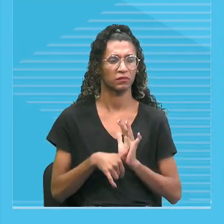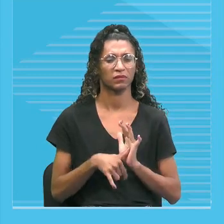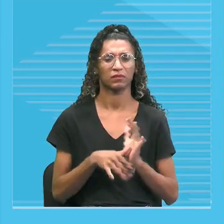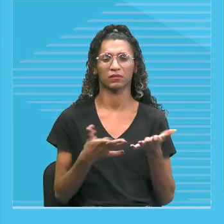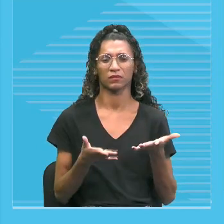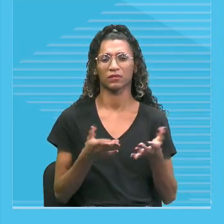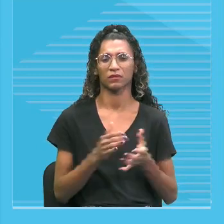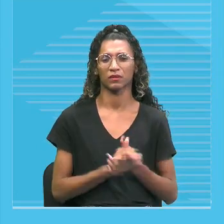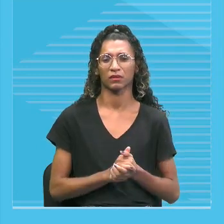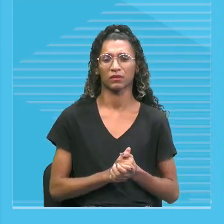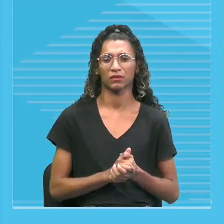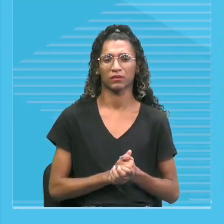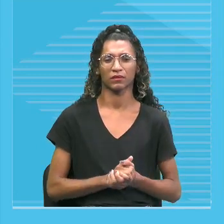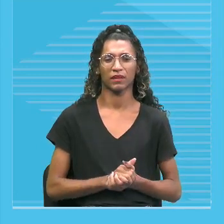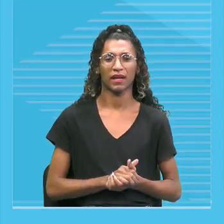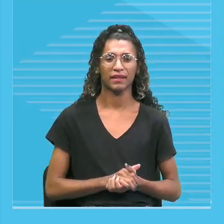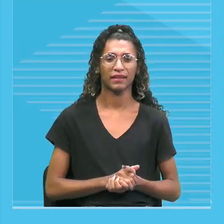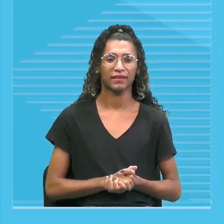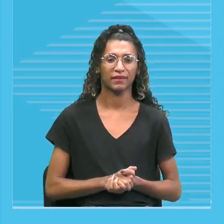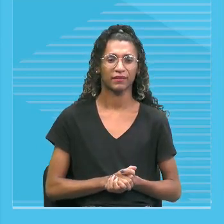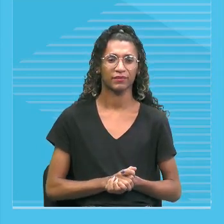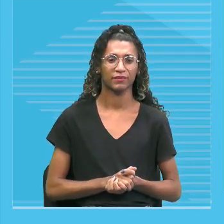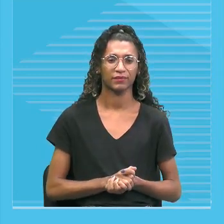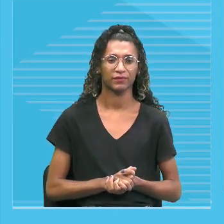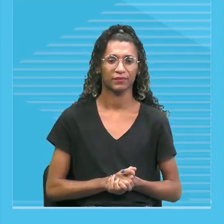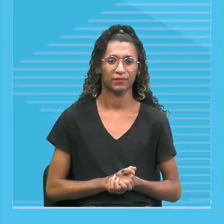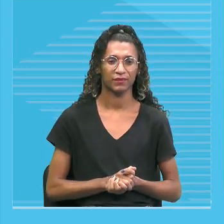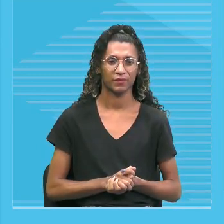ficado na sexta questão não sei se foi na quinta